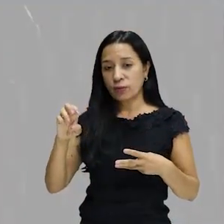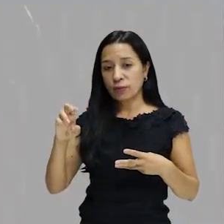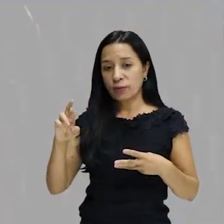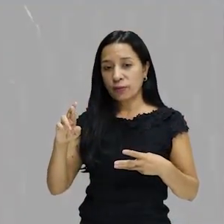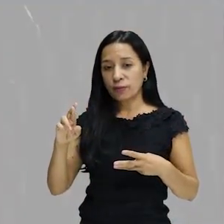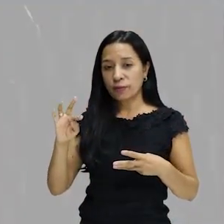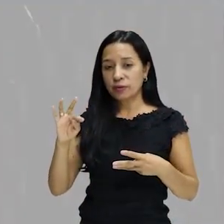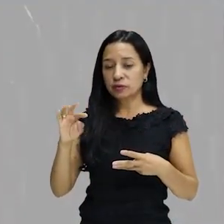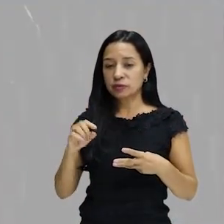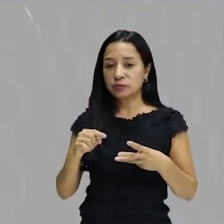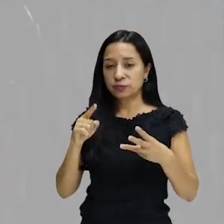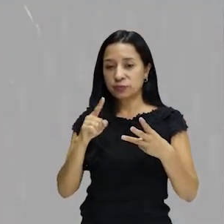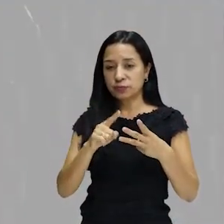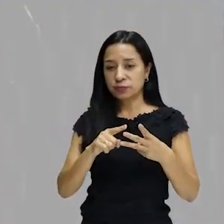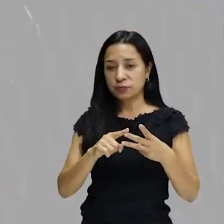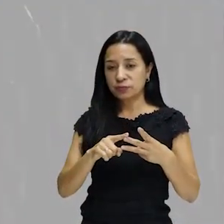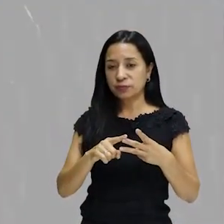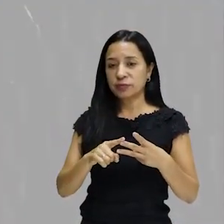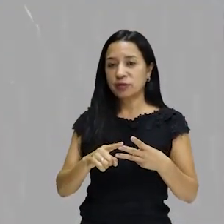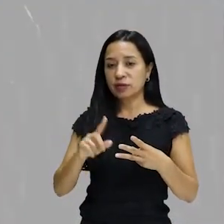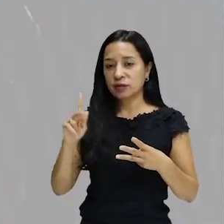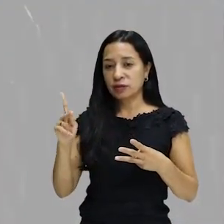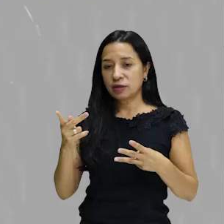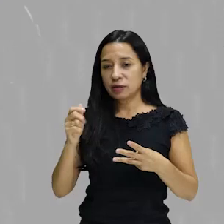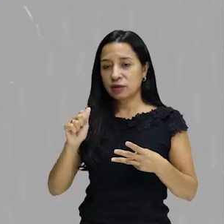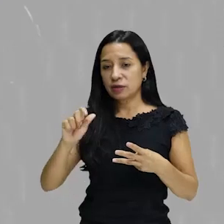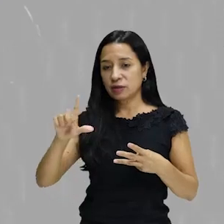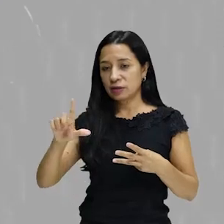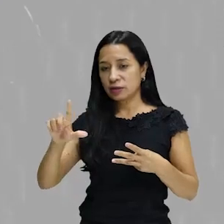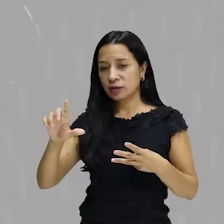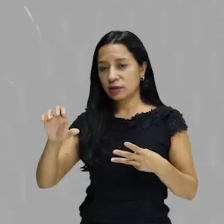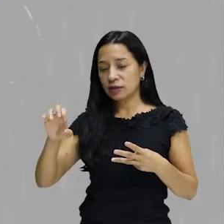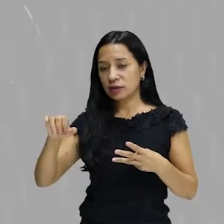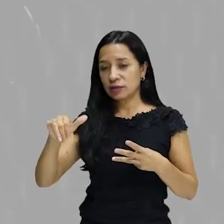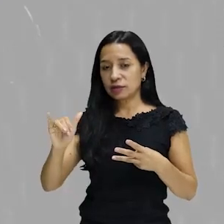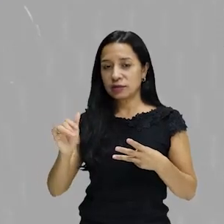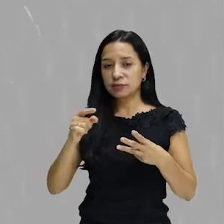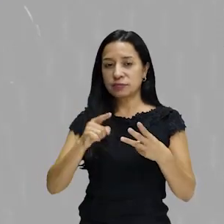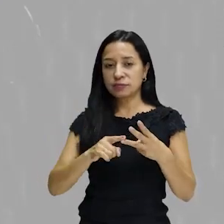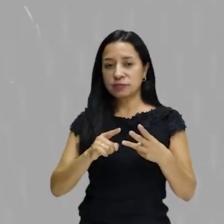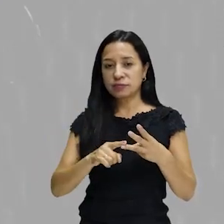gravitação. Estavam fazendo essa discussão sobre gravidade, né? Sobre a gravitação.